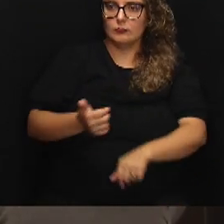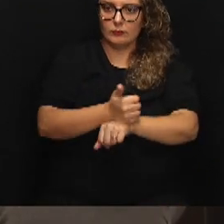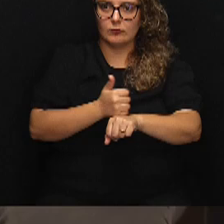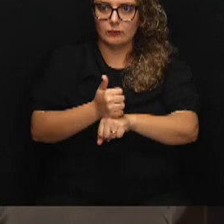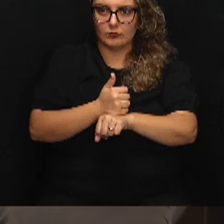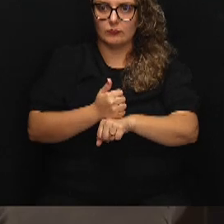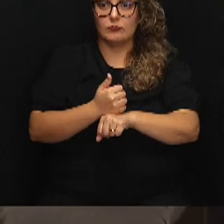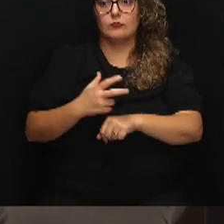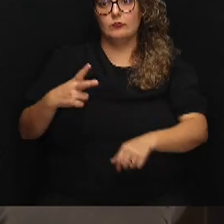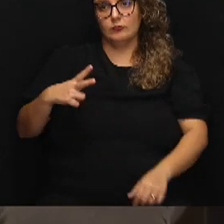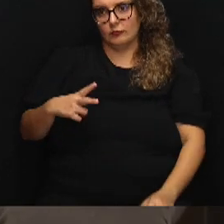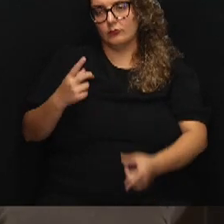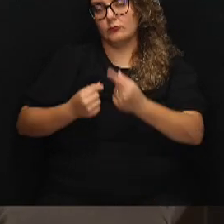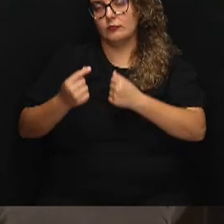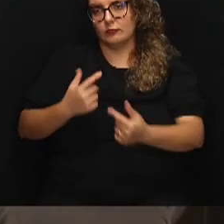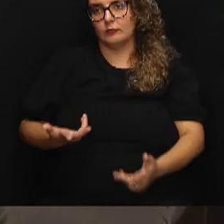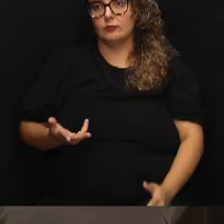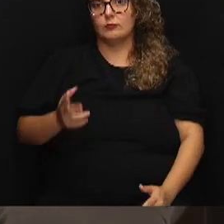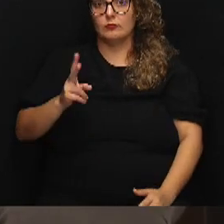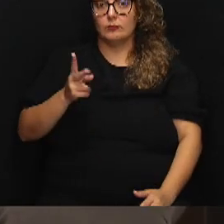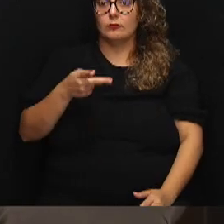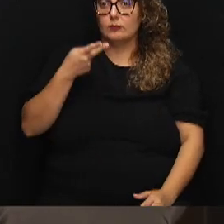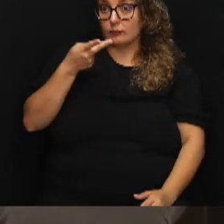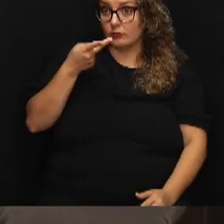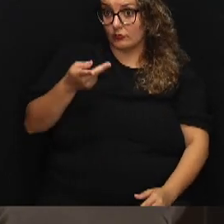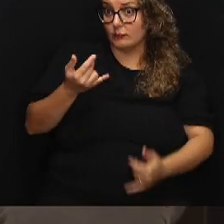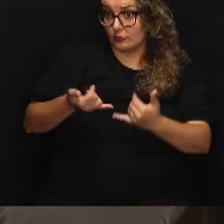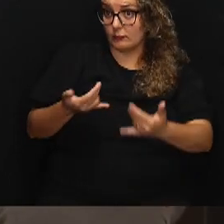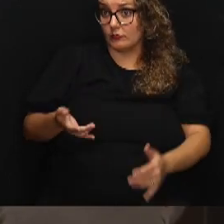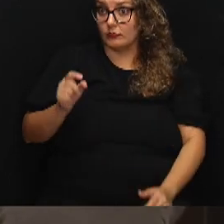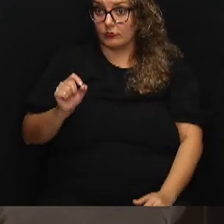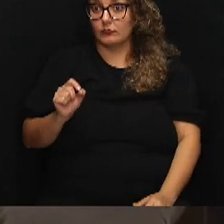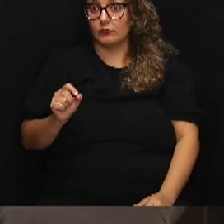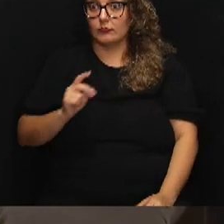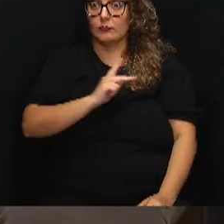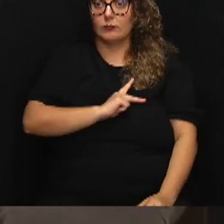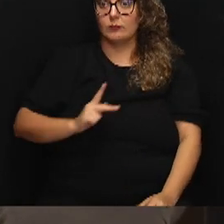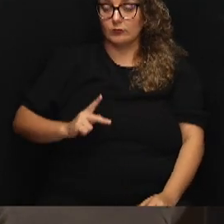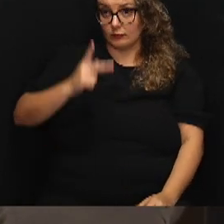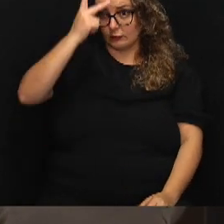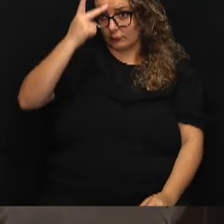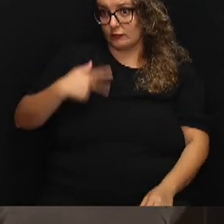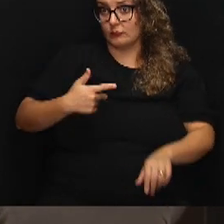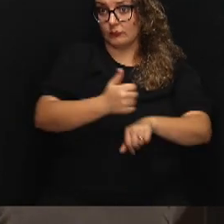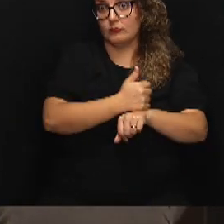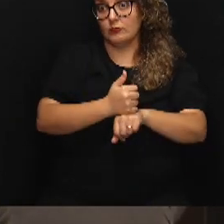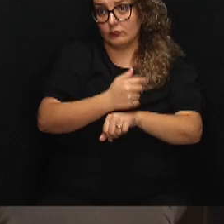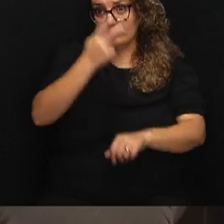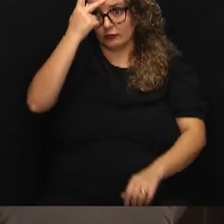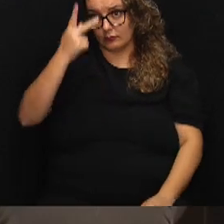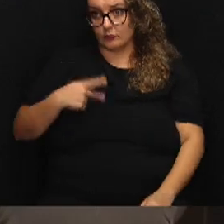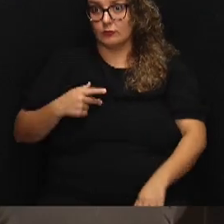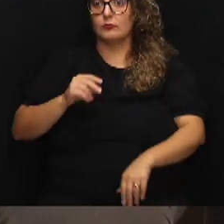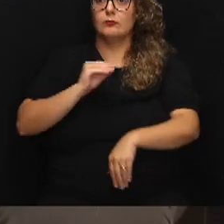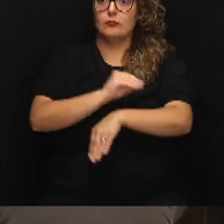na sua carreira. Eu sempre brinco e digo o seguinte: o presidente da sua carreira é você. Cuide da sua